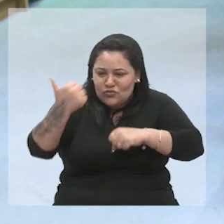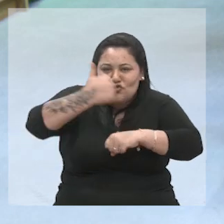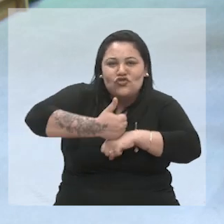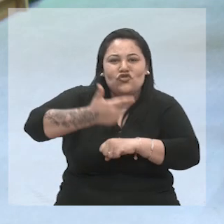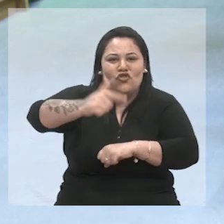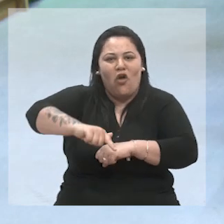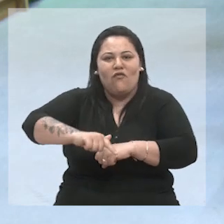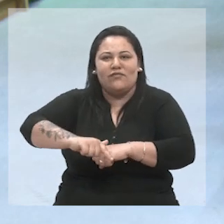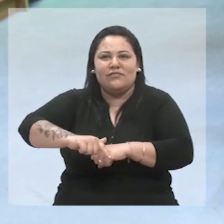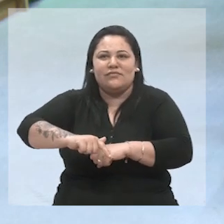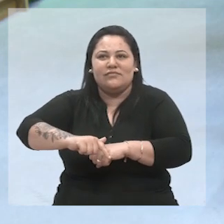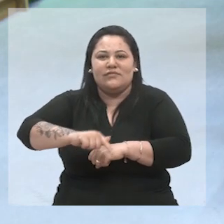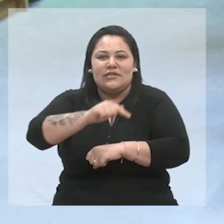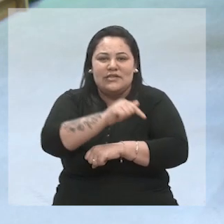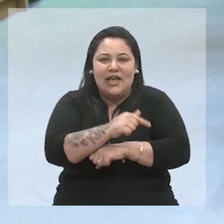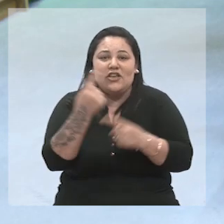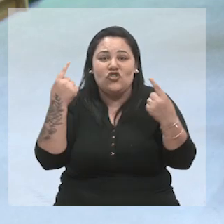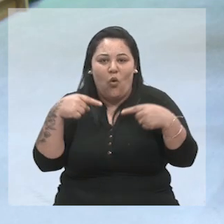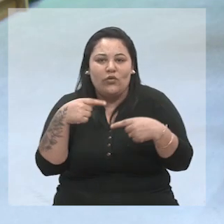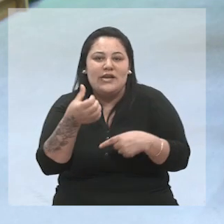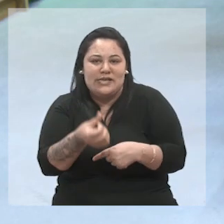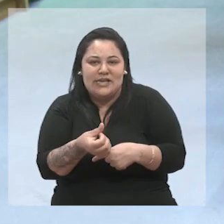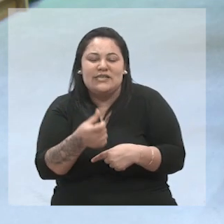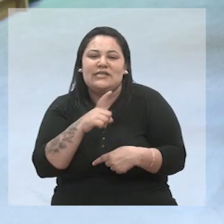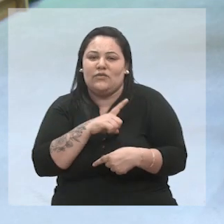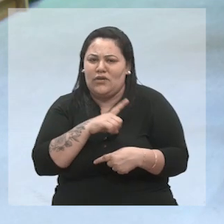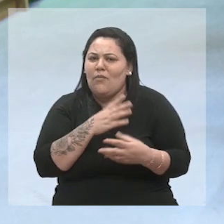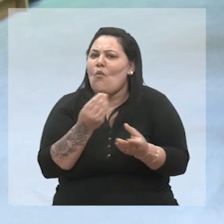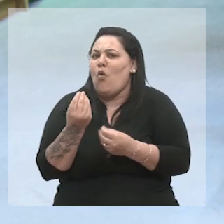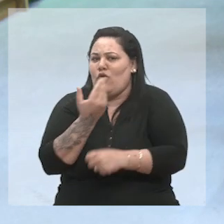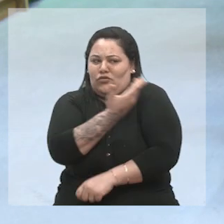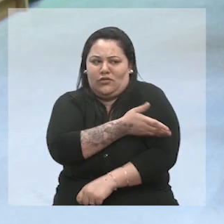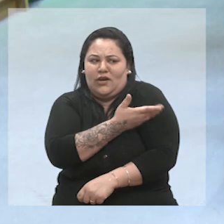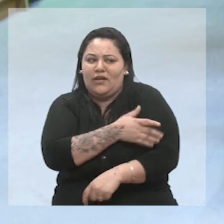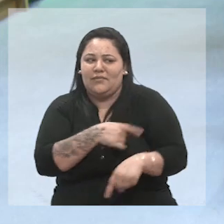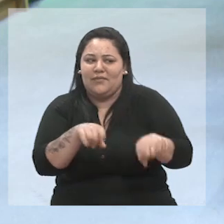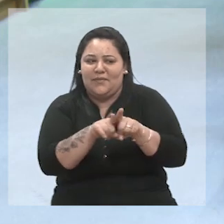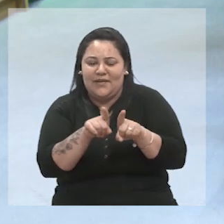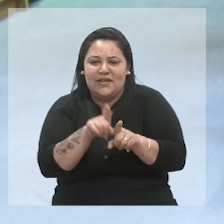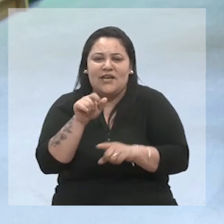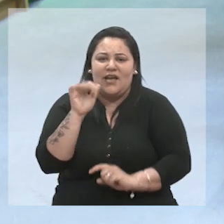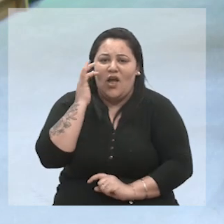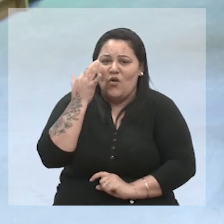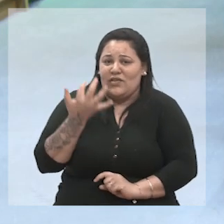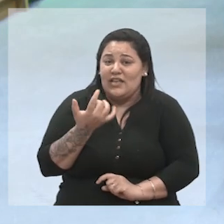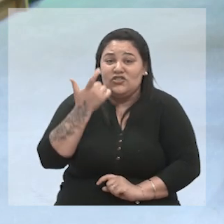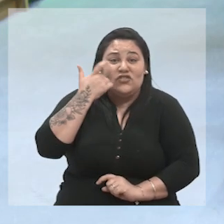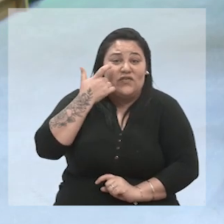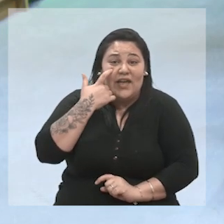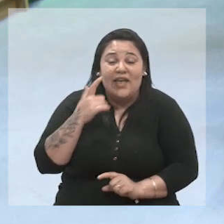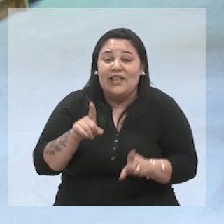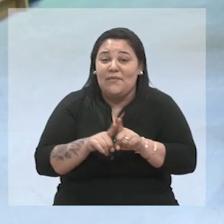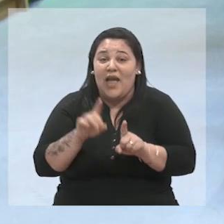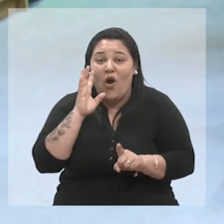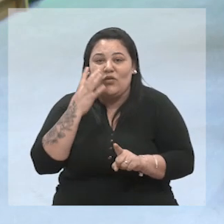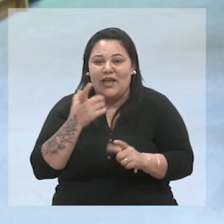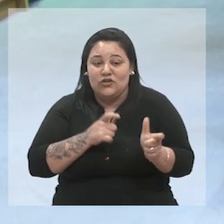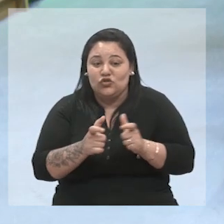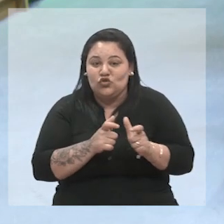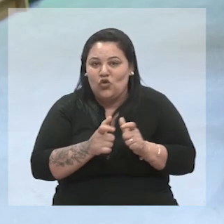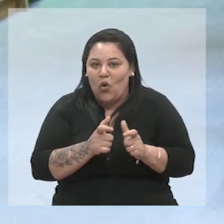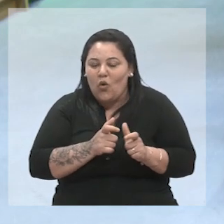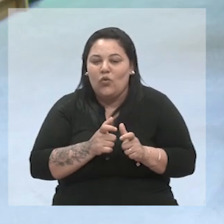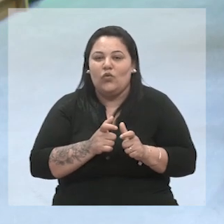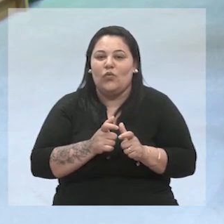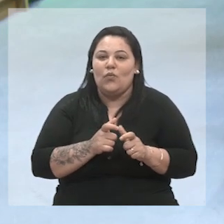gol. Jogam 7 contra 6. Então aí é muito treino, né? Isso acontece, a gente vê, e acontece mesmo nos nossos